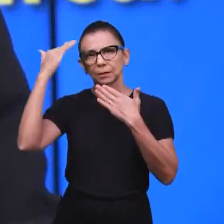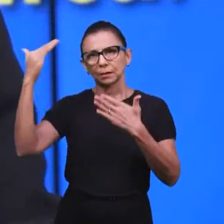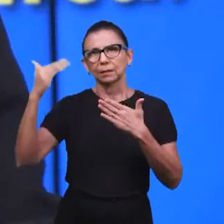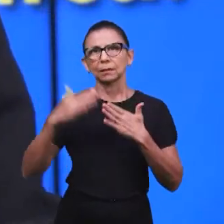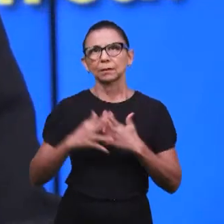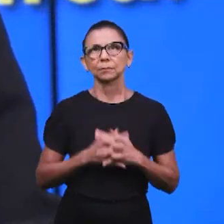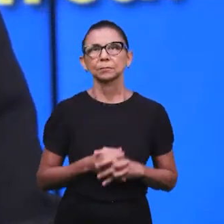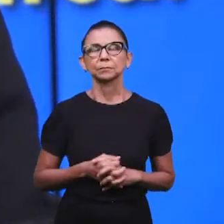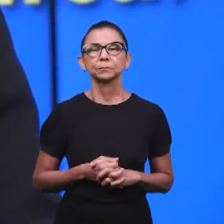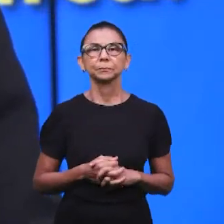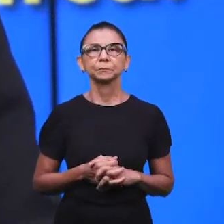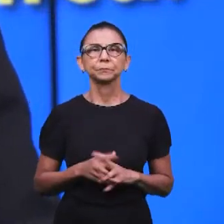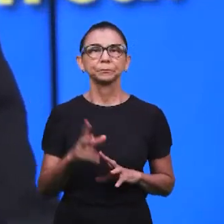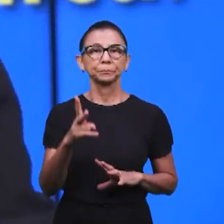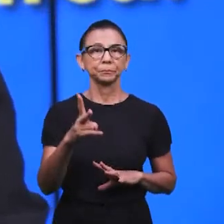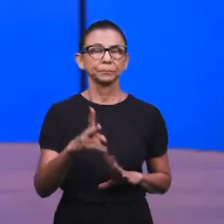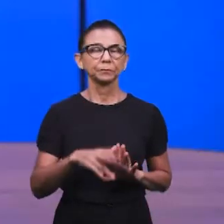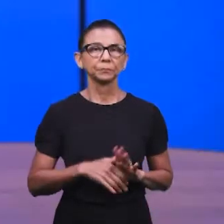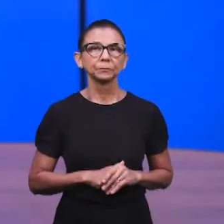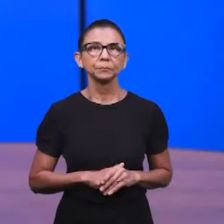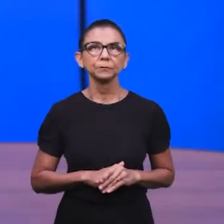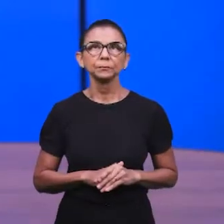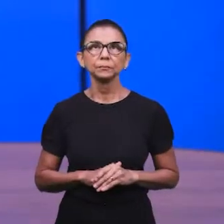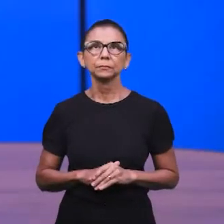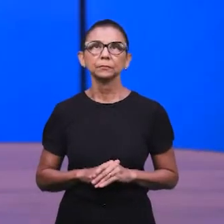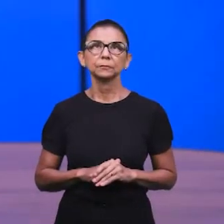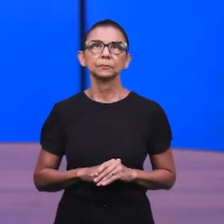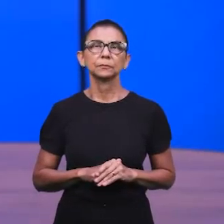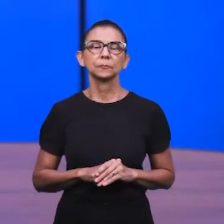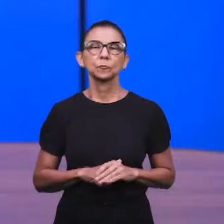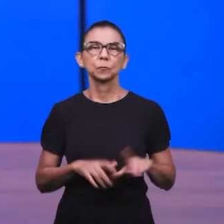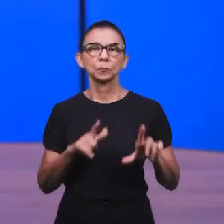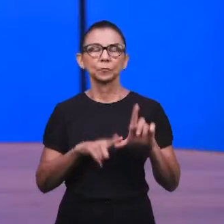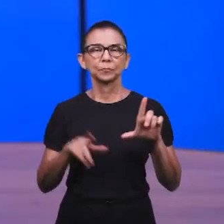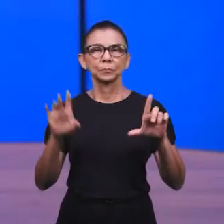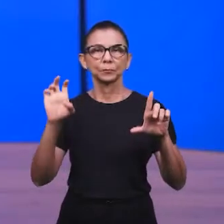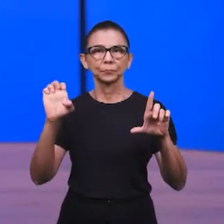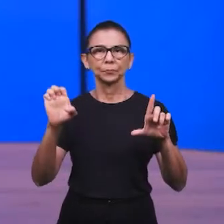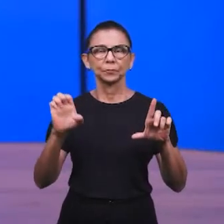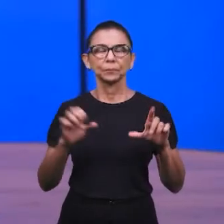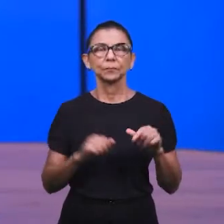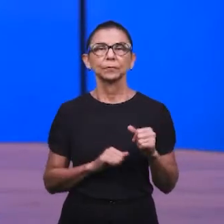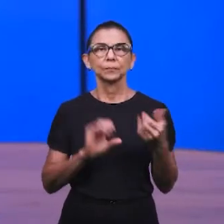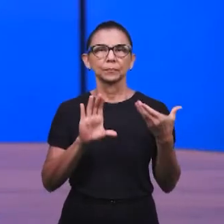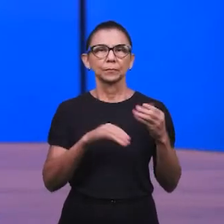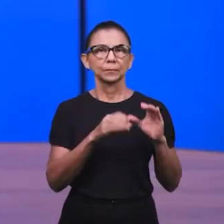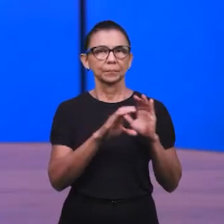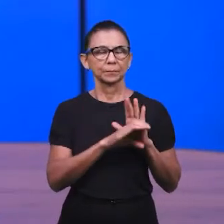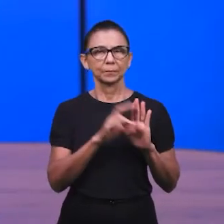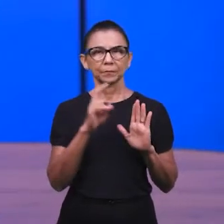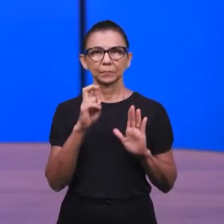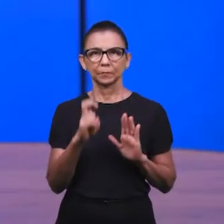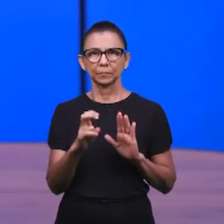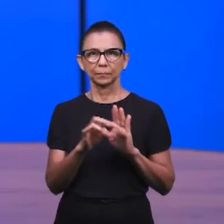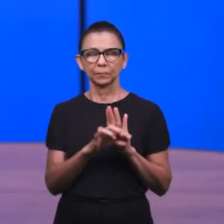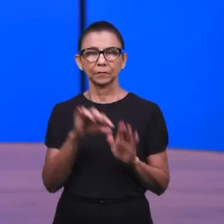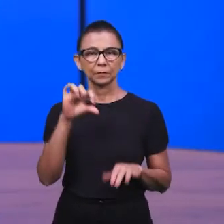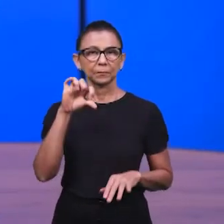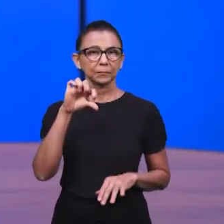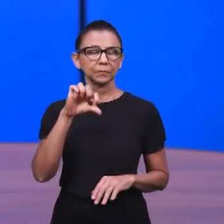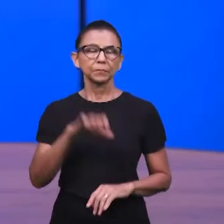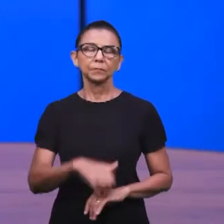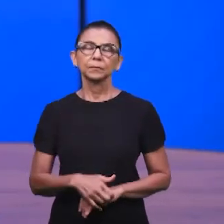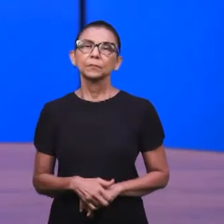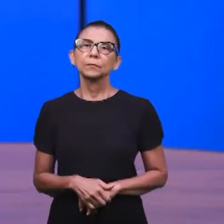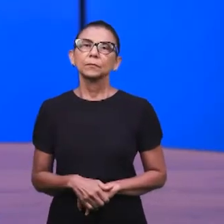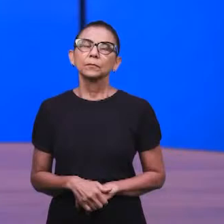sua participação. Glória a Jesus. Sim, irmãos, continuando. Agora a letra E. A letra E é Cantares capítulo